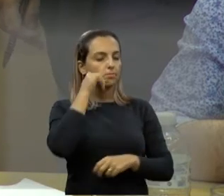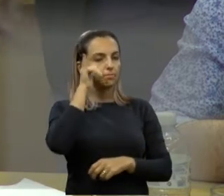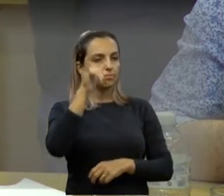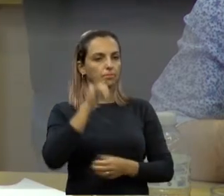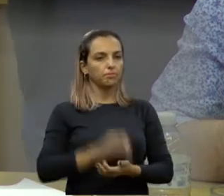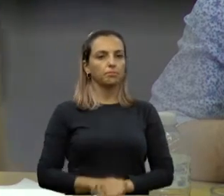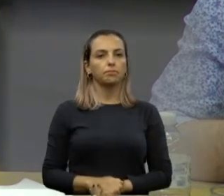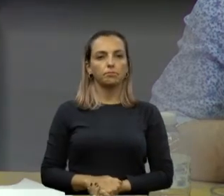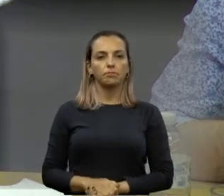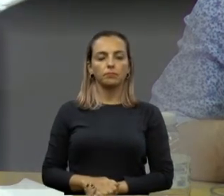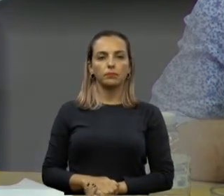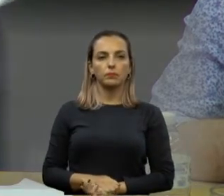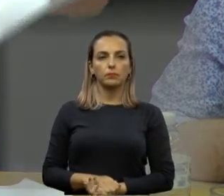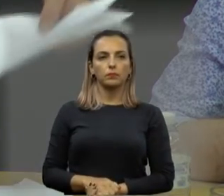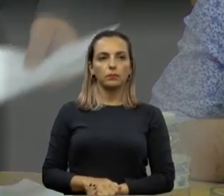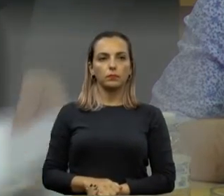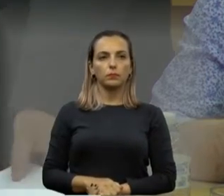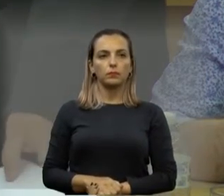e